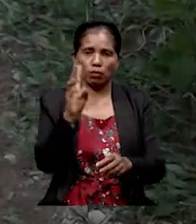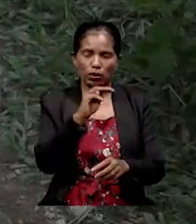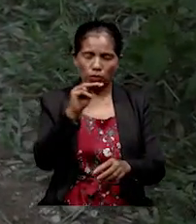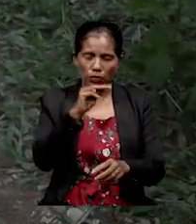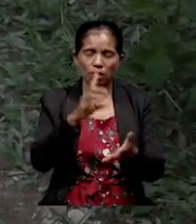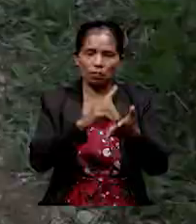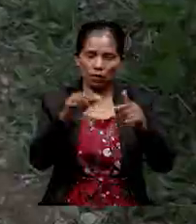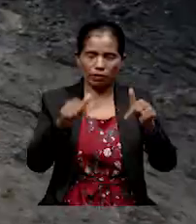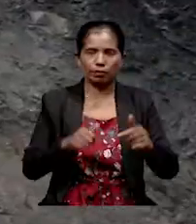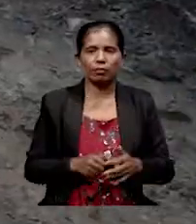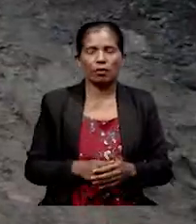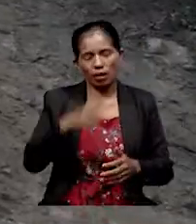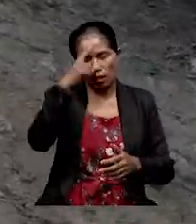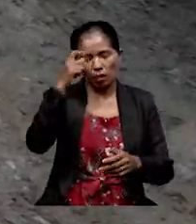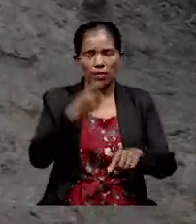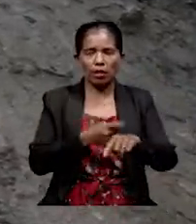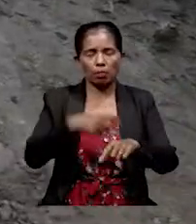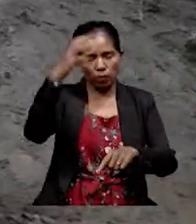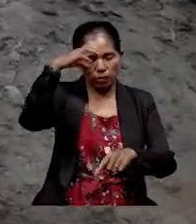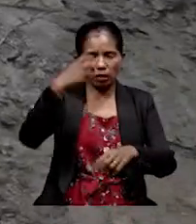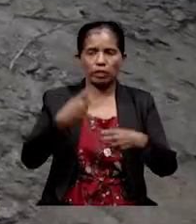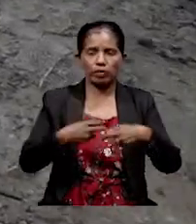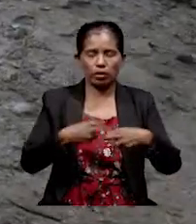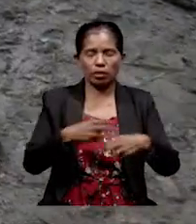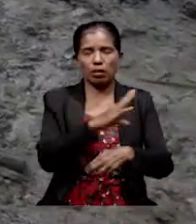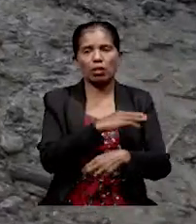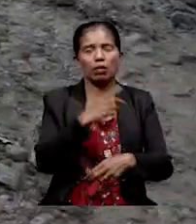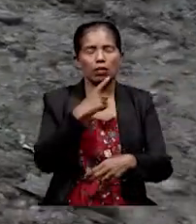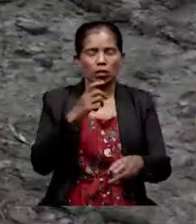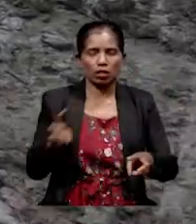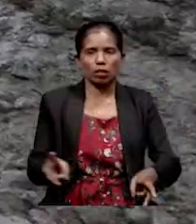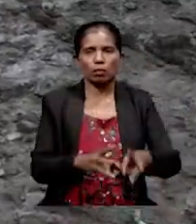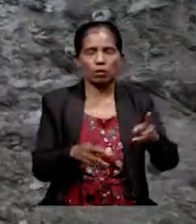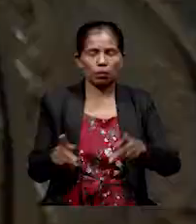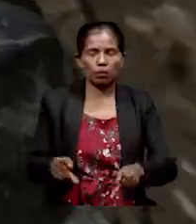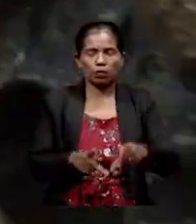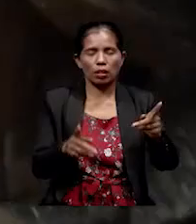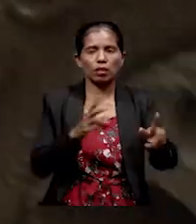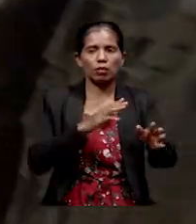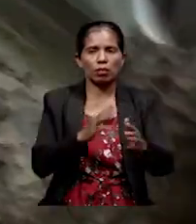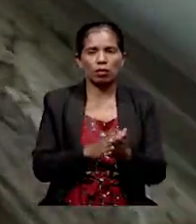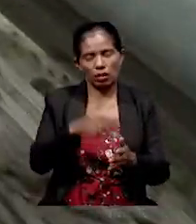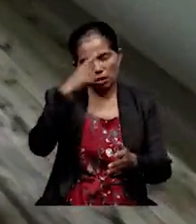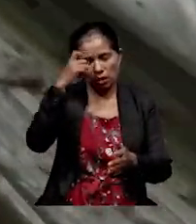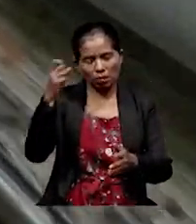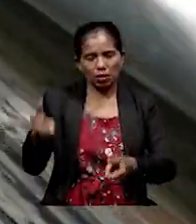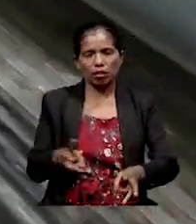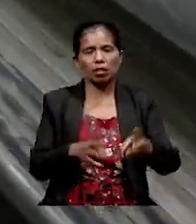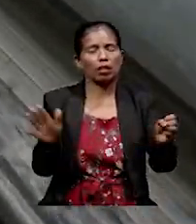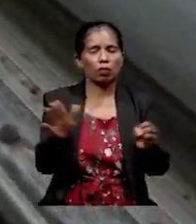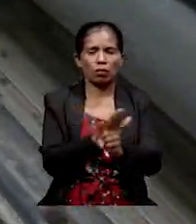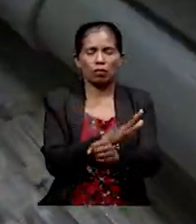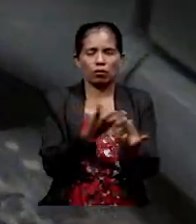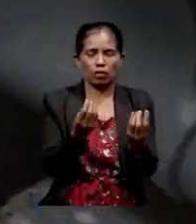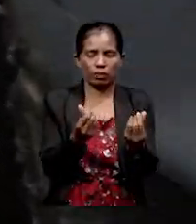atau preocupação ne, também é tempo udang, difícil tebes ba transporte público, atual movimento, também estrada na kuno tahu. Antes ne,